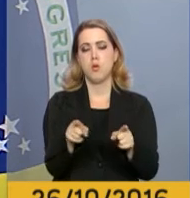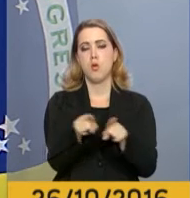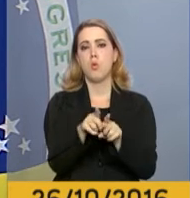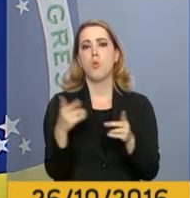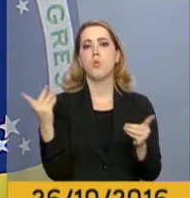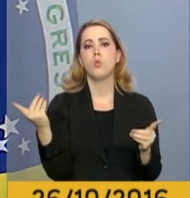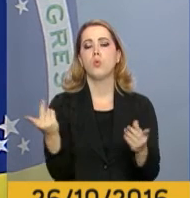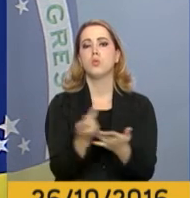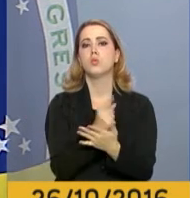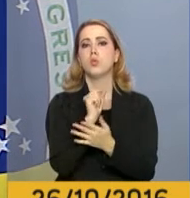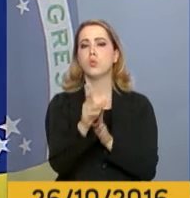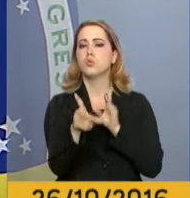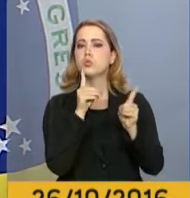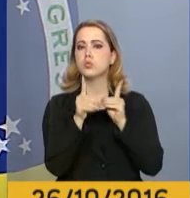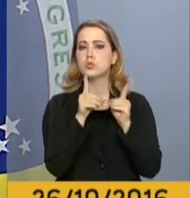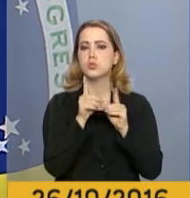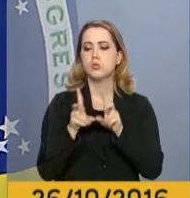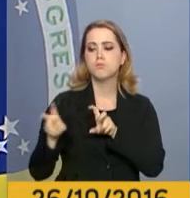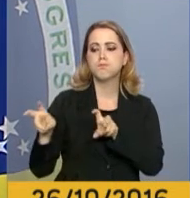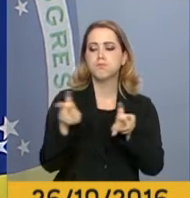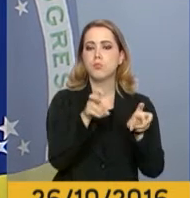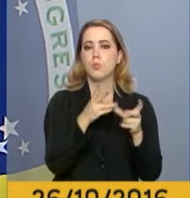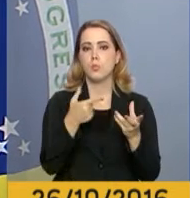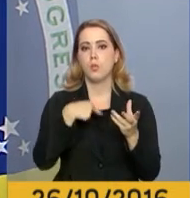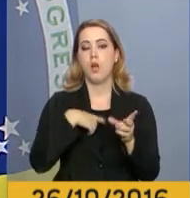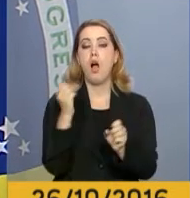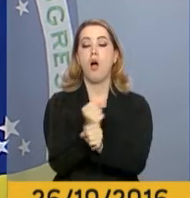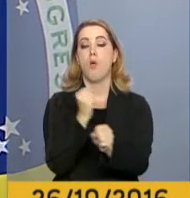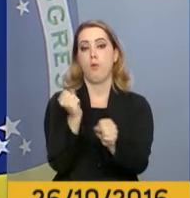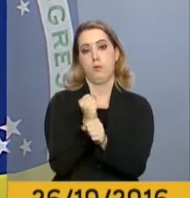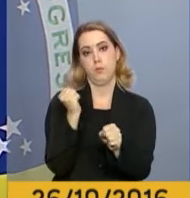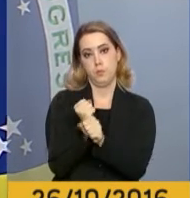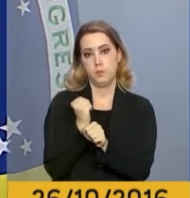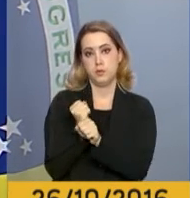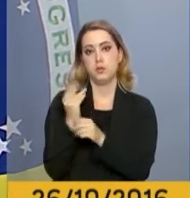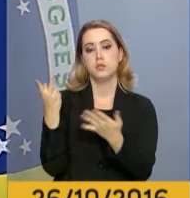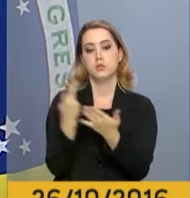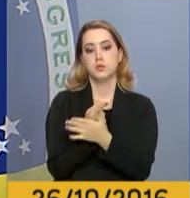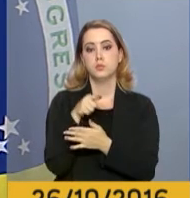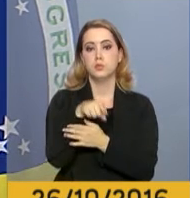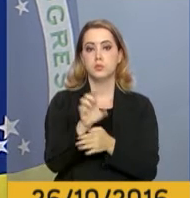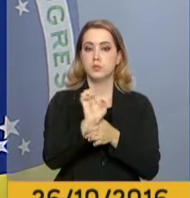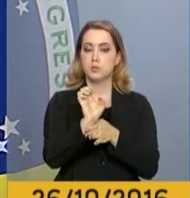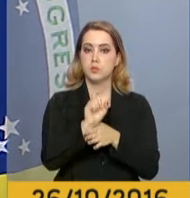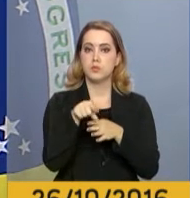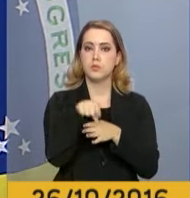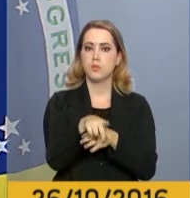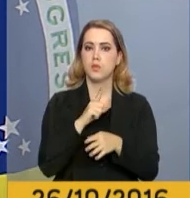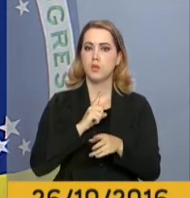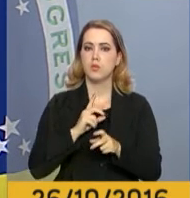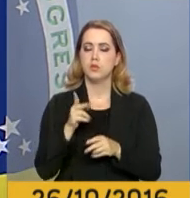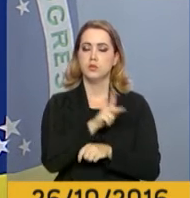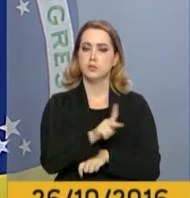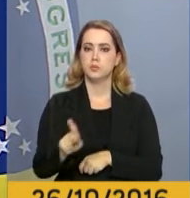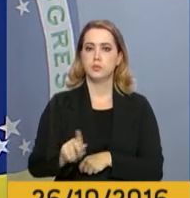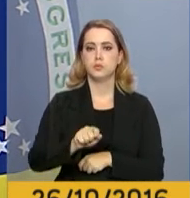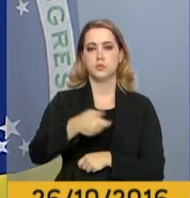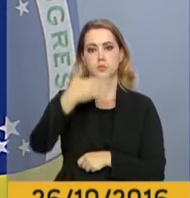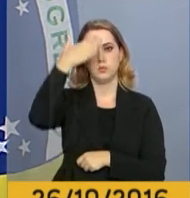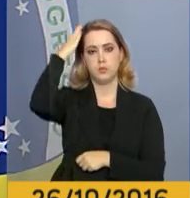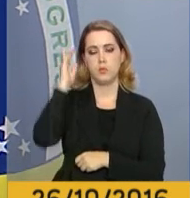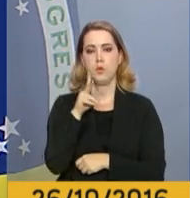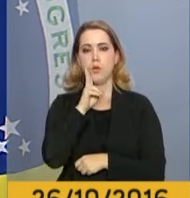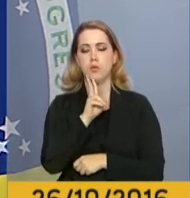o diálogo girou em torno das obras que vêm sendo realizadas naquele estado, as quais o presidente Michel Temer